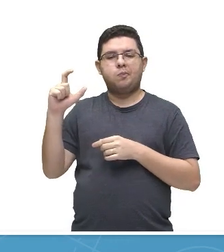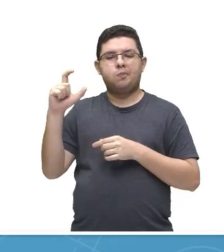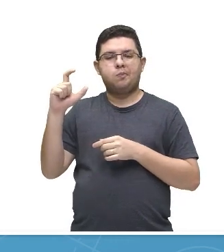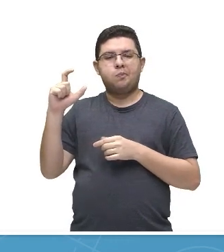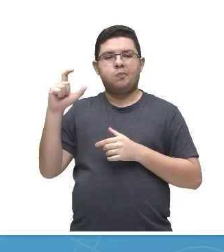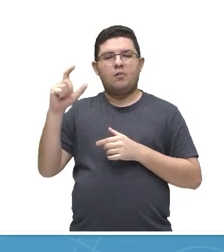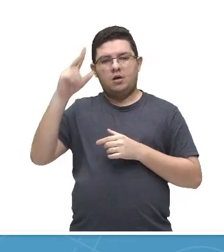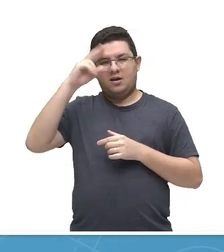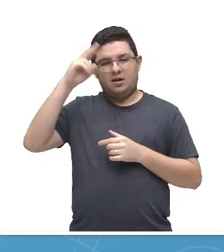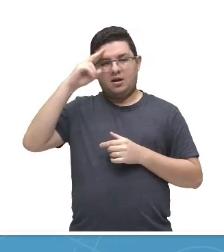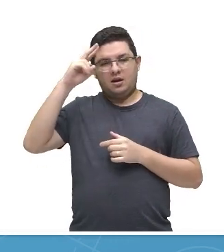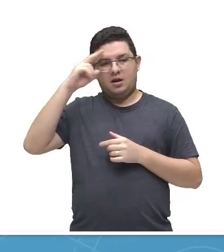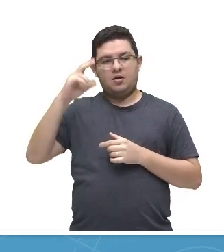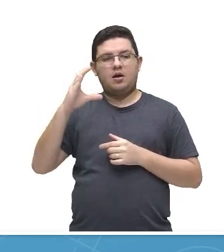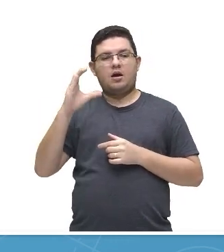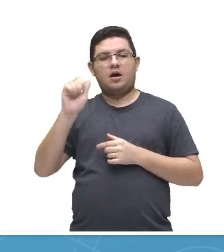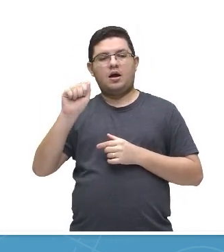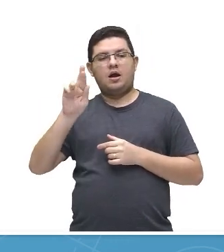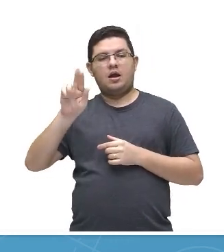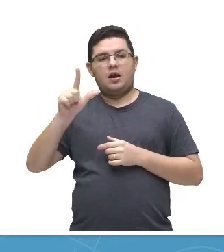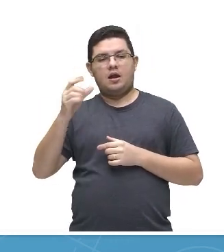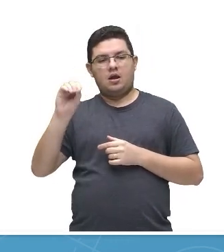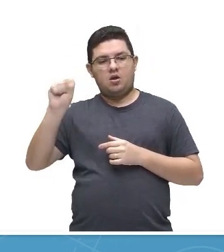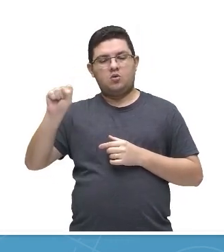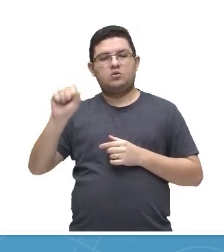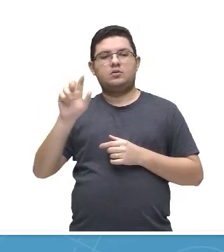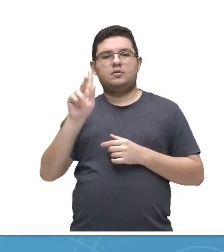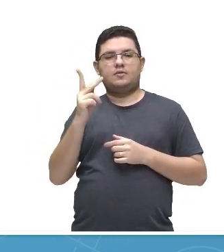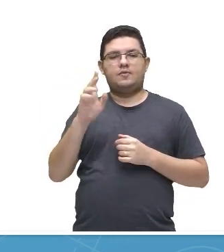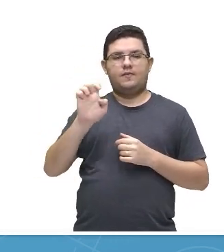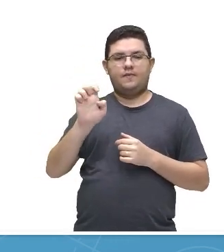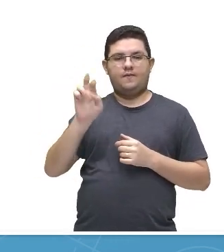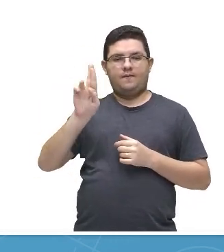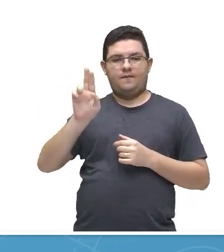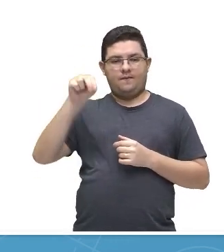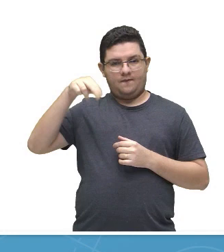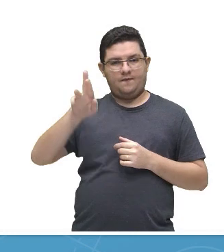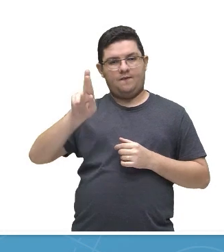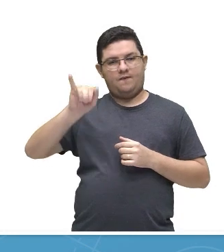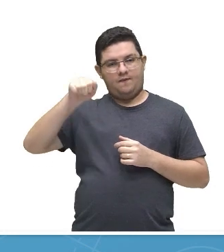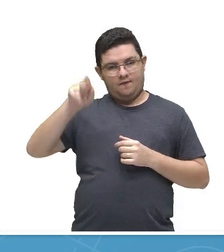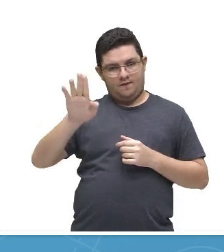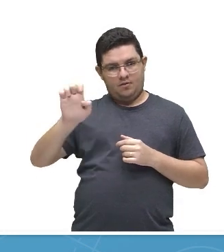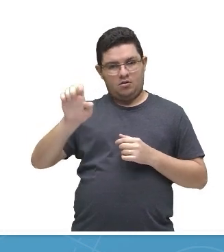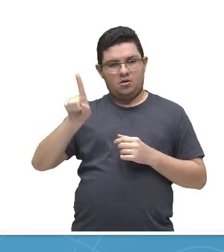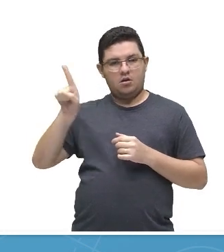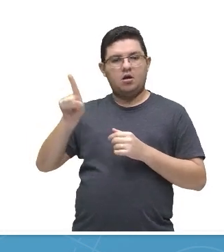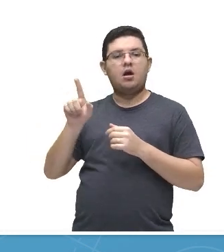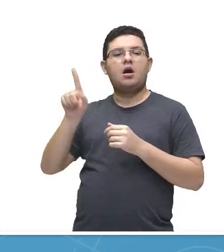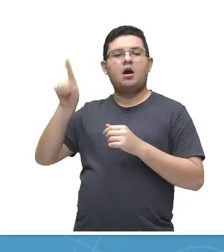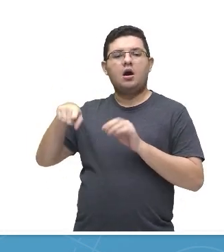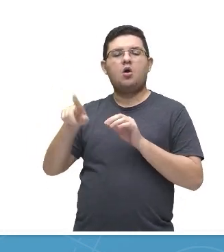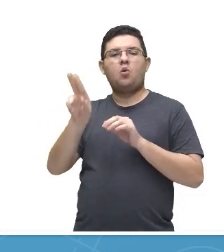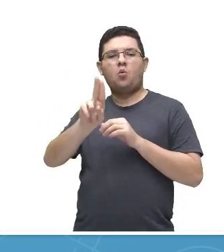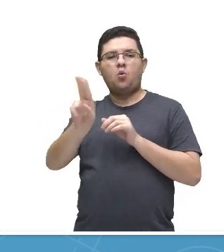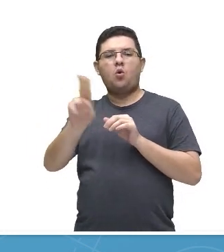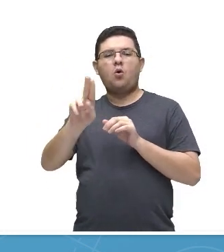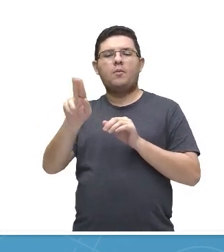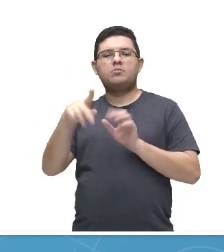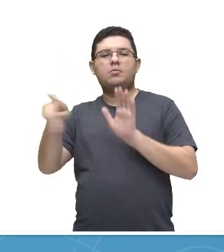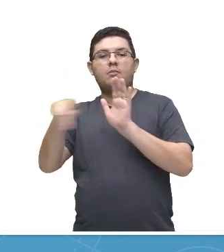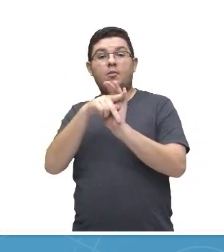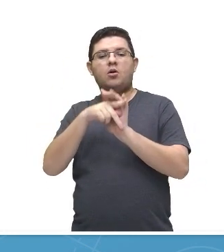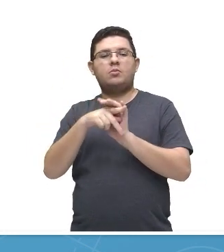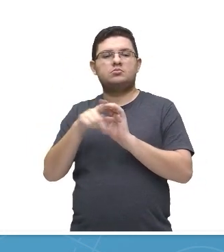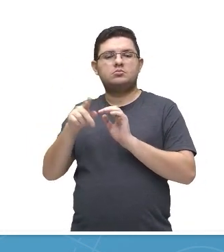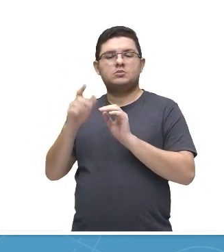Aqui nós temos Carlos Henrique. Carlos Henrique é o substantivo próprio, né, que está sendo substituído pelo pronome ele, conforme